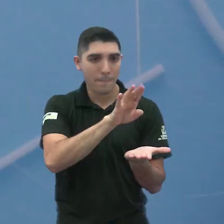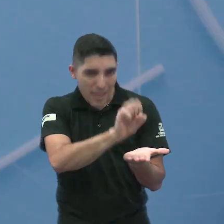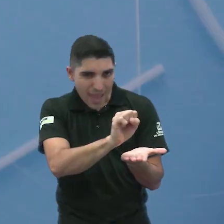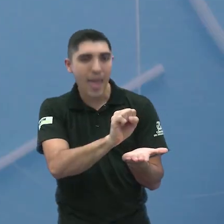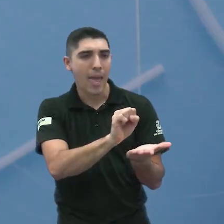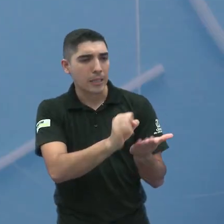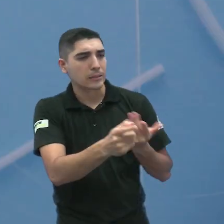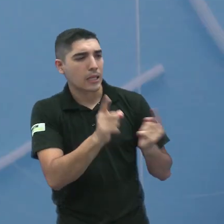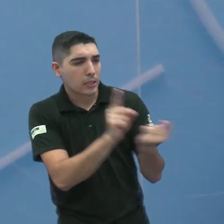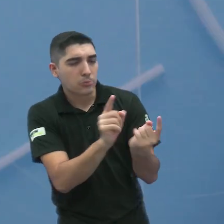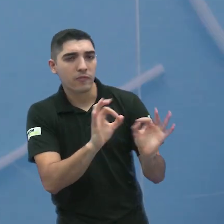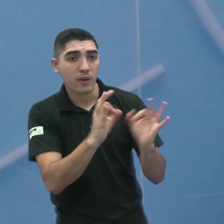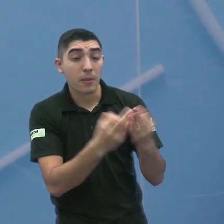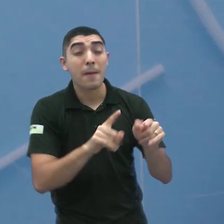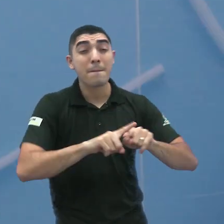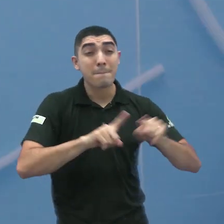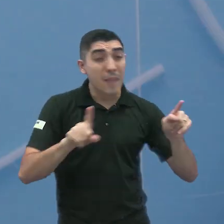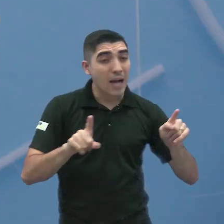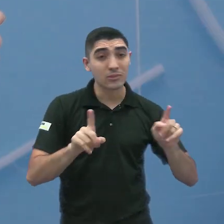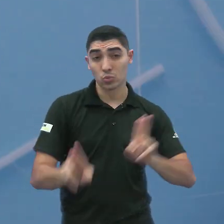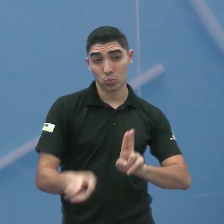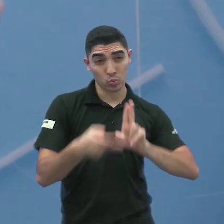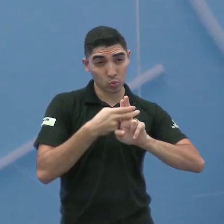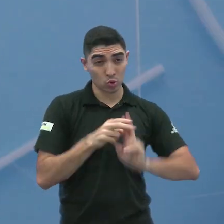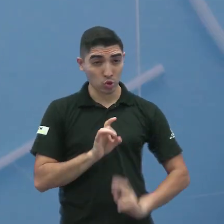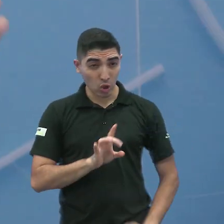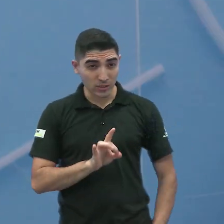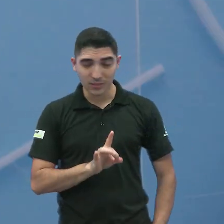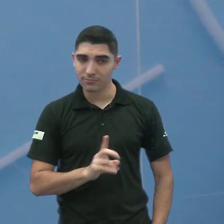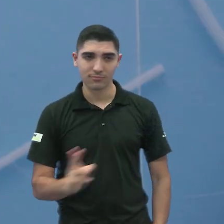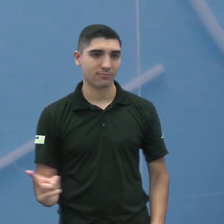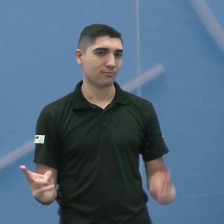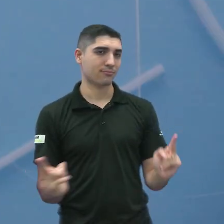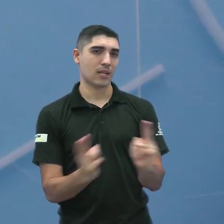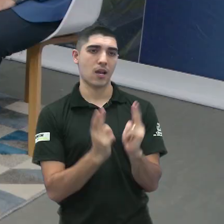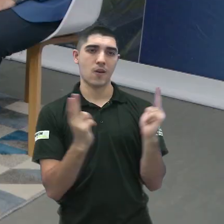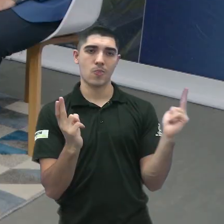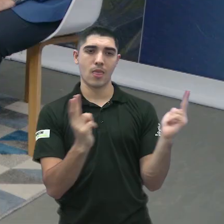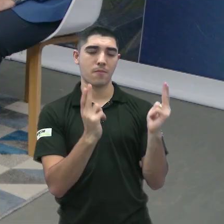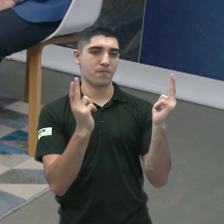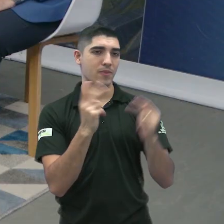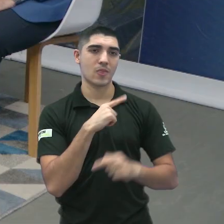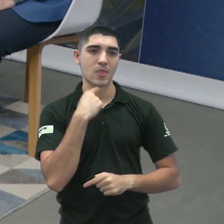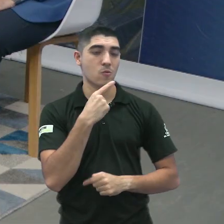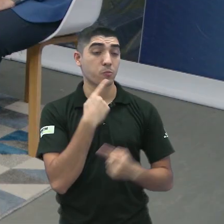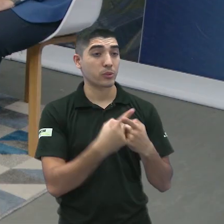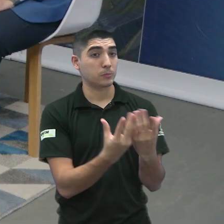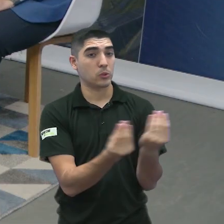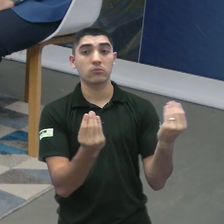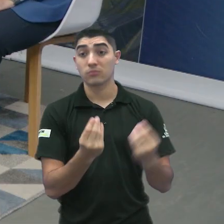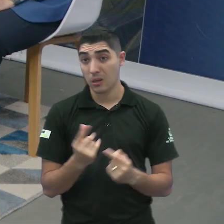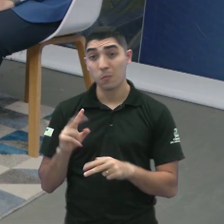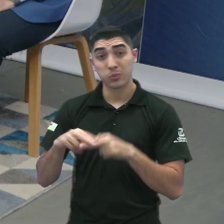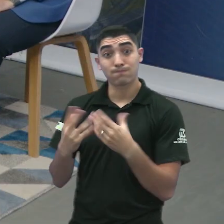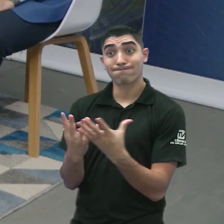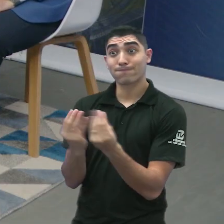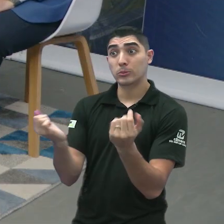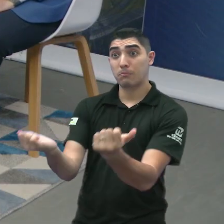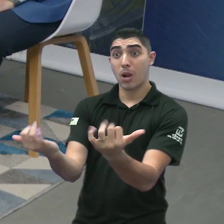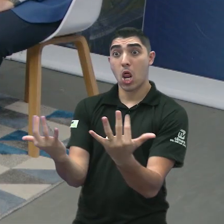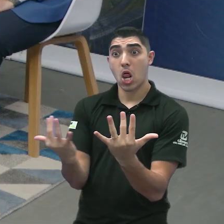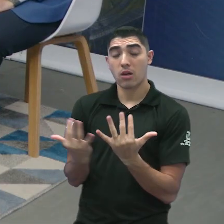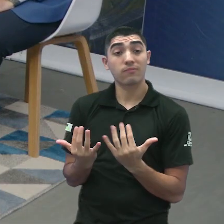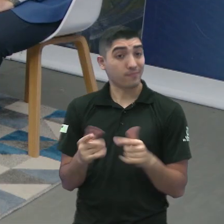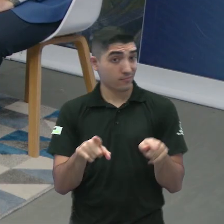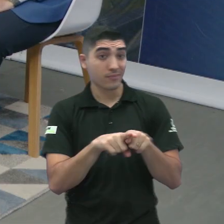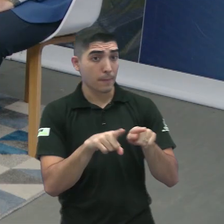Saúde, mas o sistema não está dando conta. A real é que não está dando conta. Devido à grande demanda, né, gente? A grande demanda.